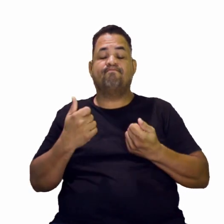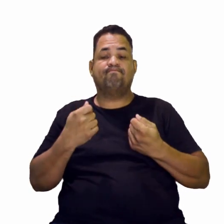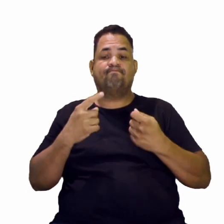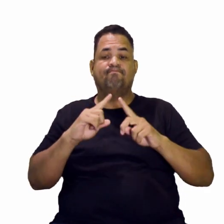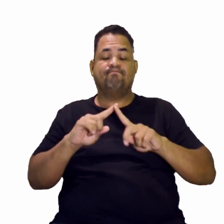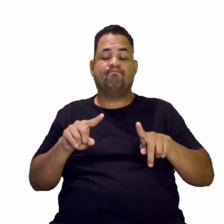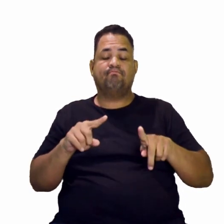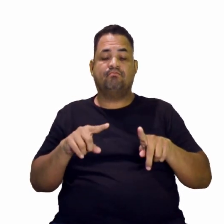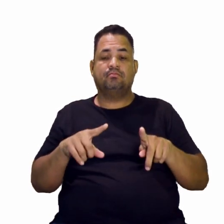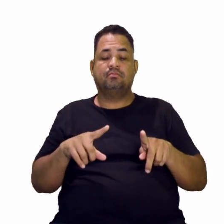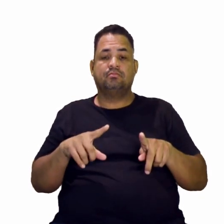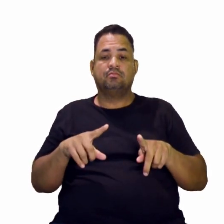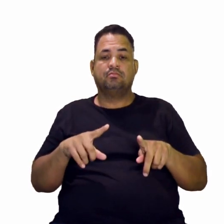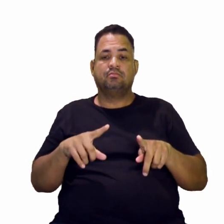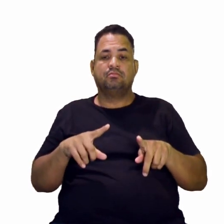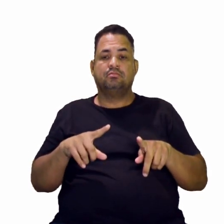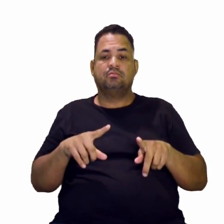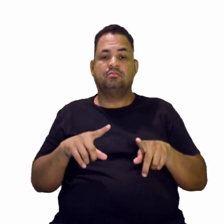forma, que